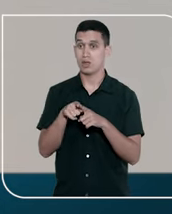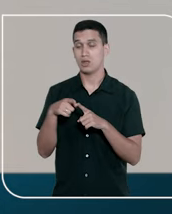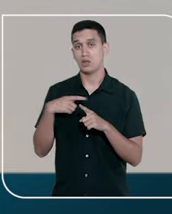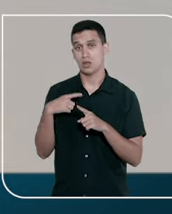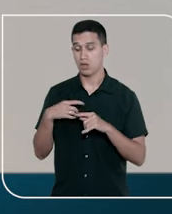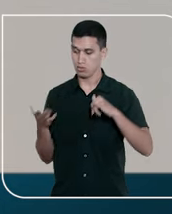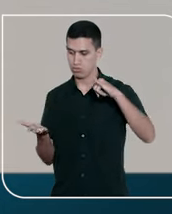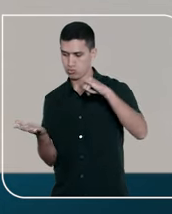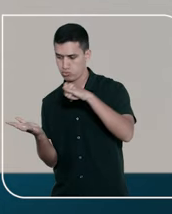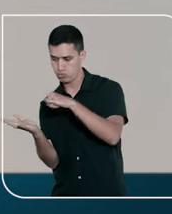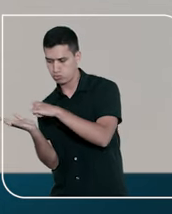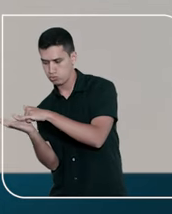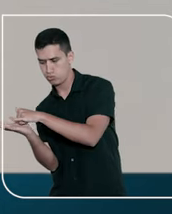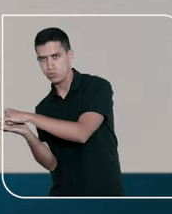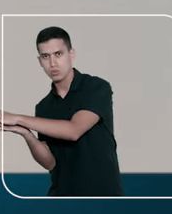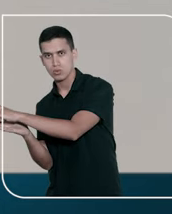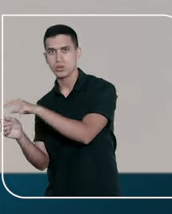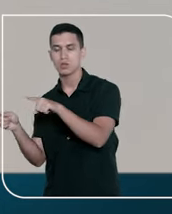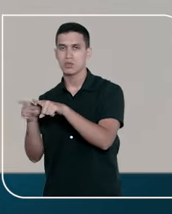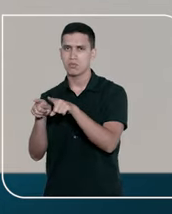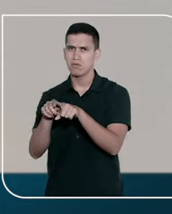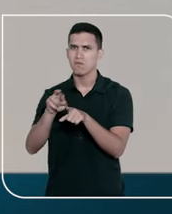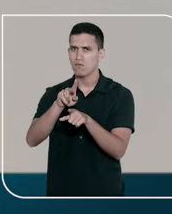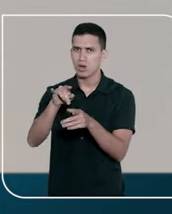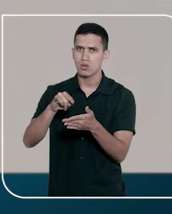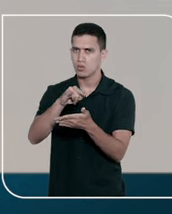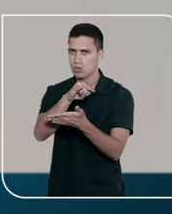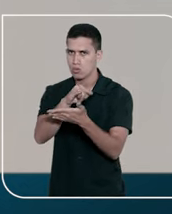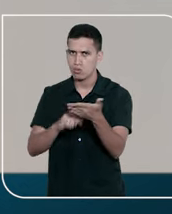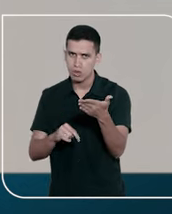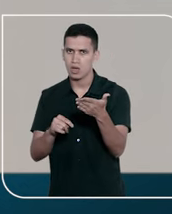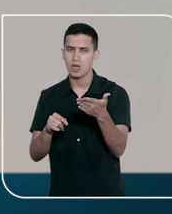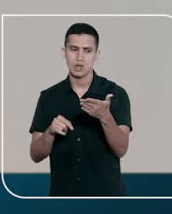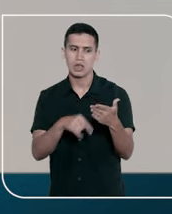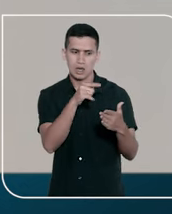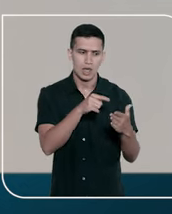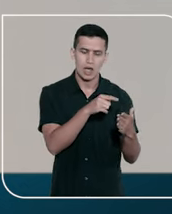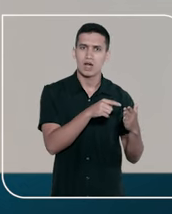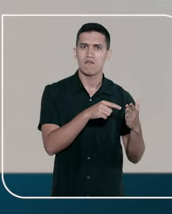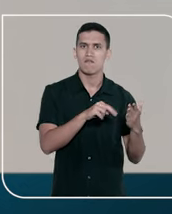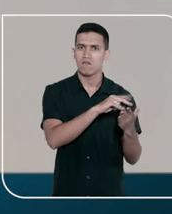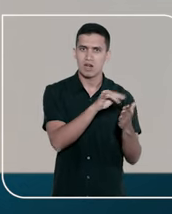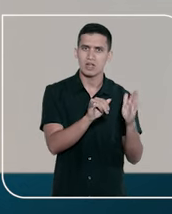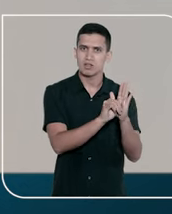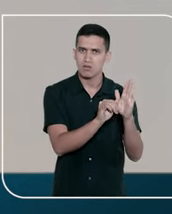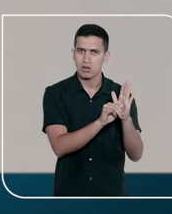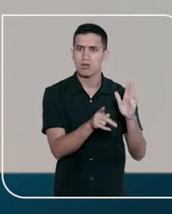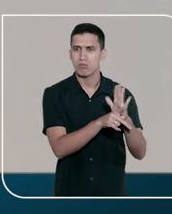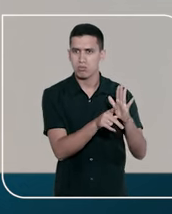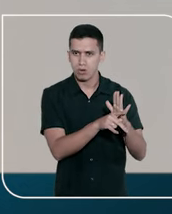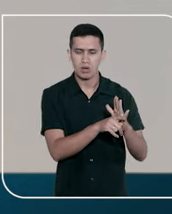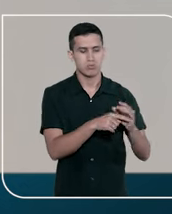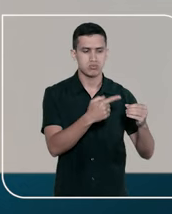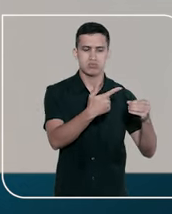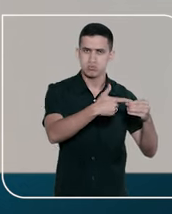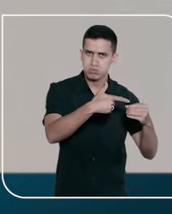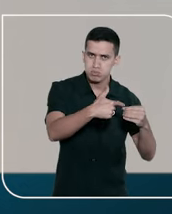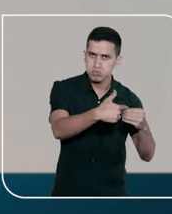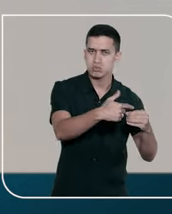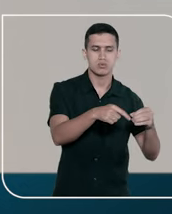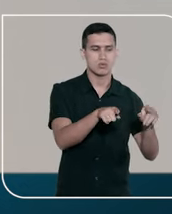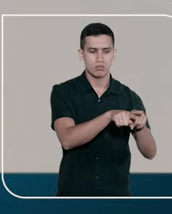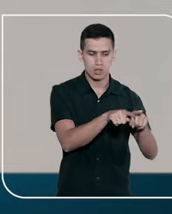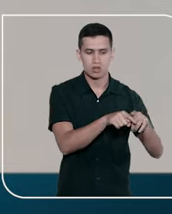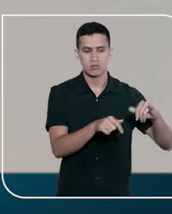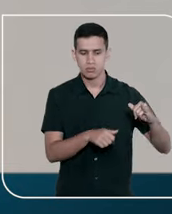procedimentos aduaneiros de admissão temporária similares para aeronaves, combustíveis, isenções de procedimentos